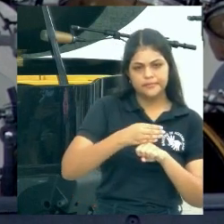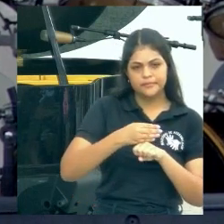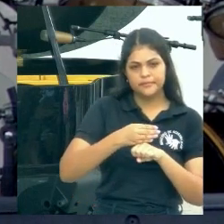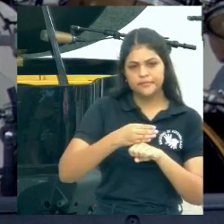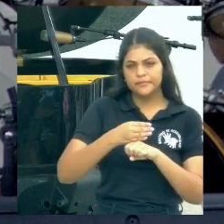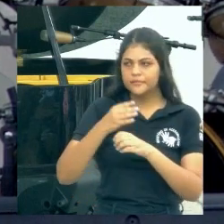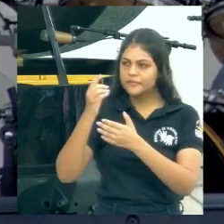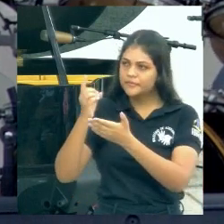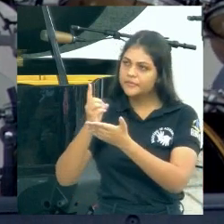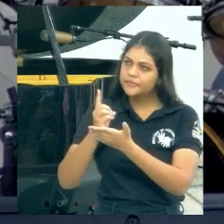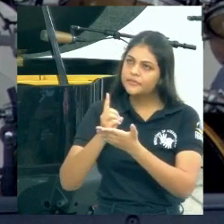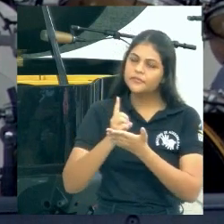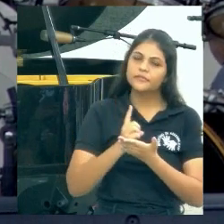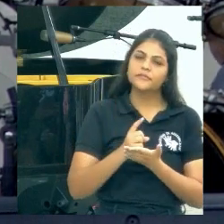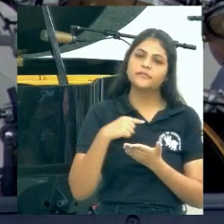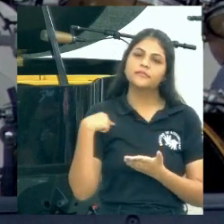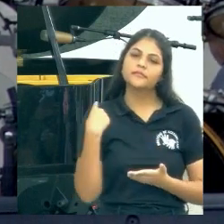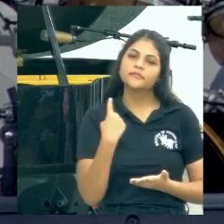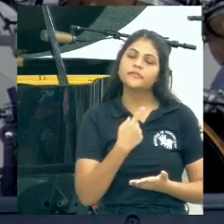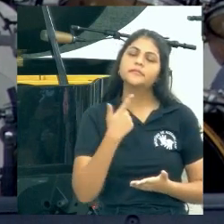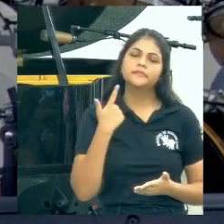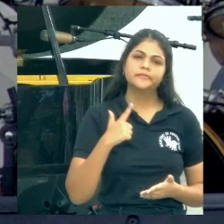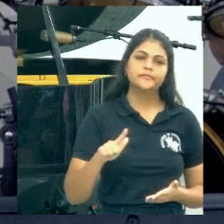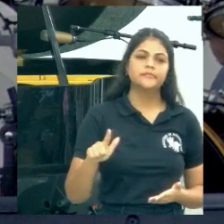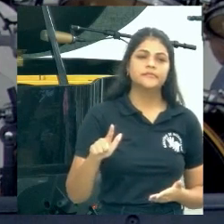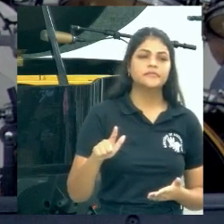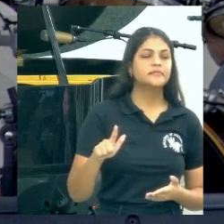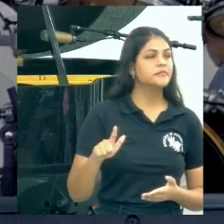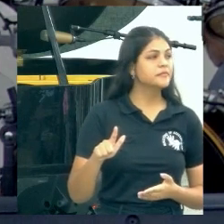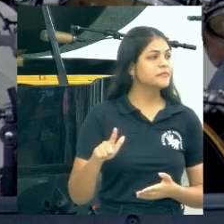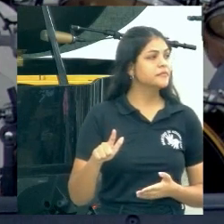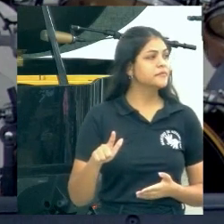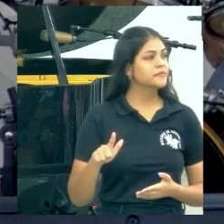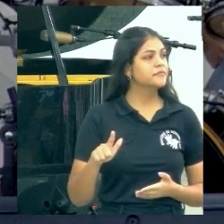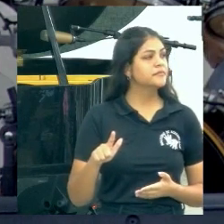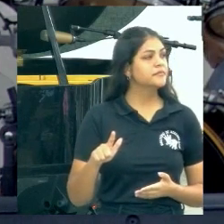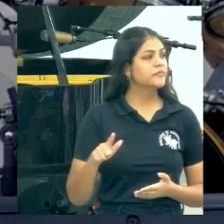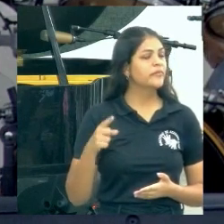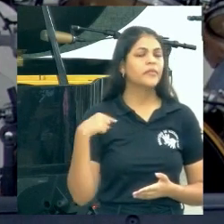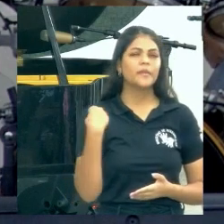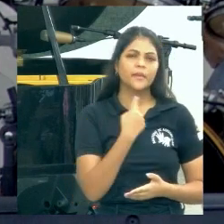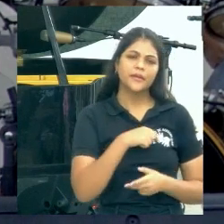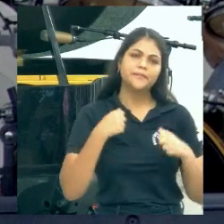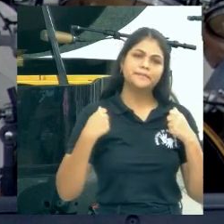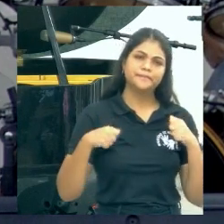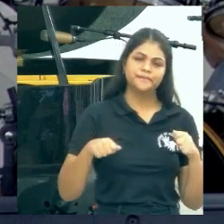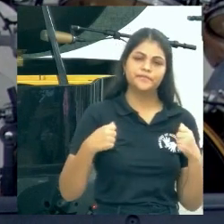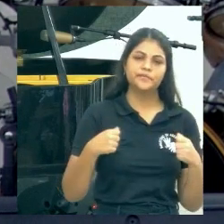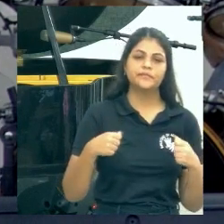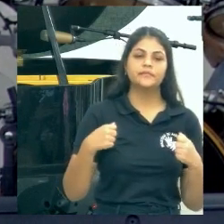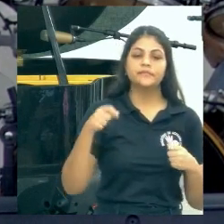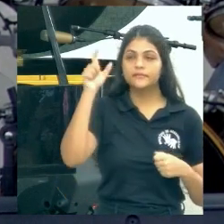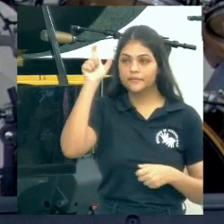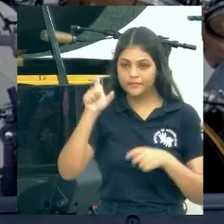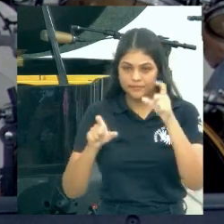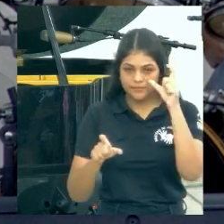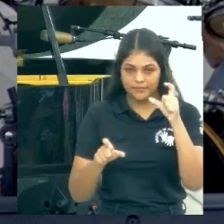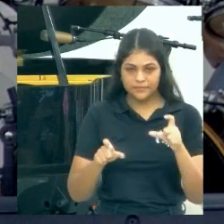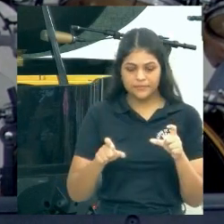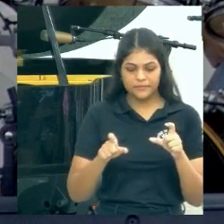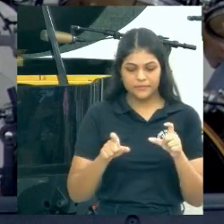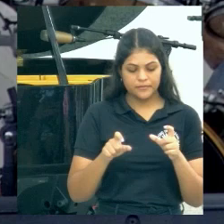a nós mesmos novamente? Será que precisamos, como alguns, de cartas